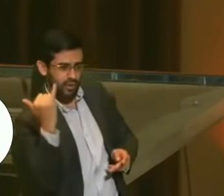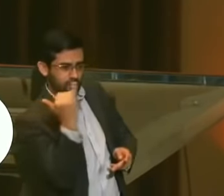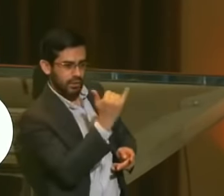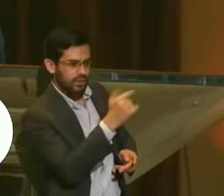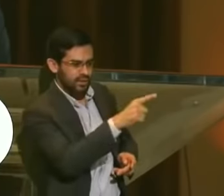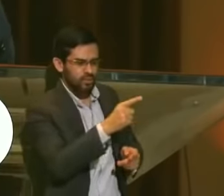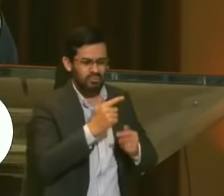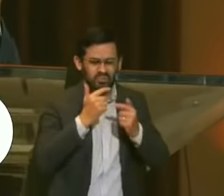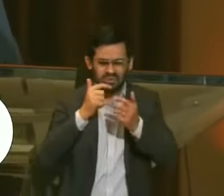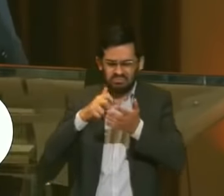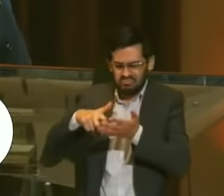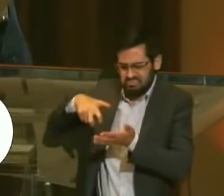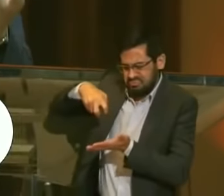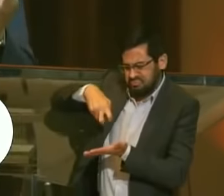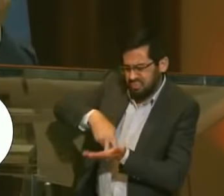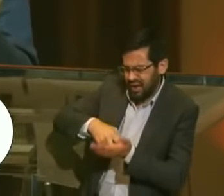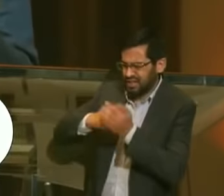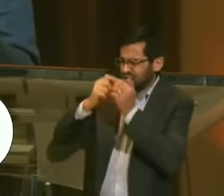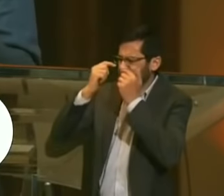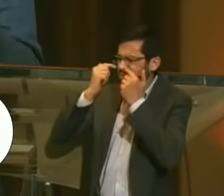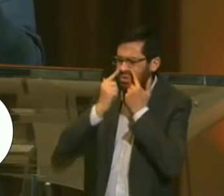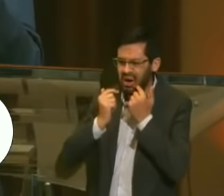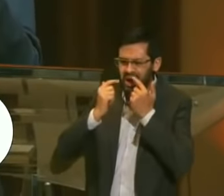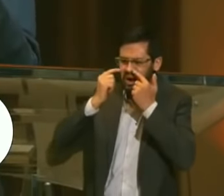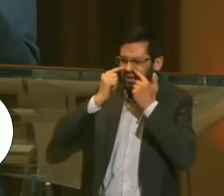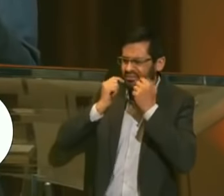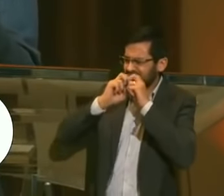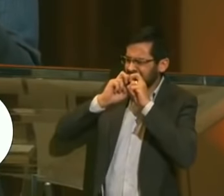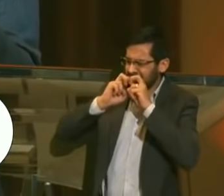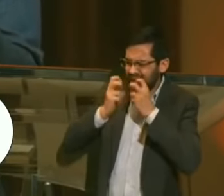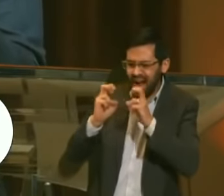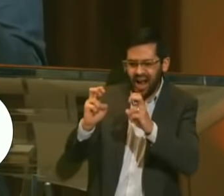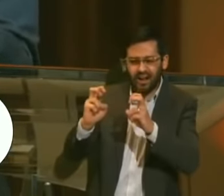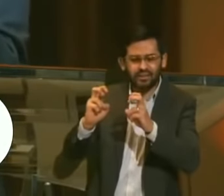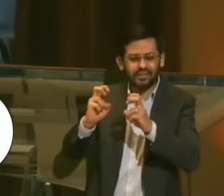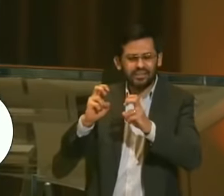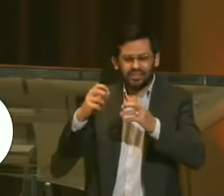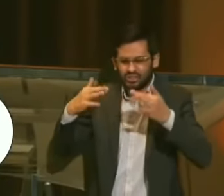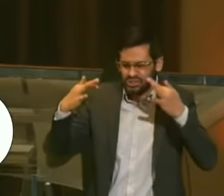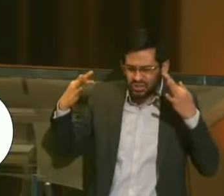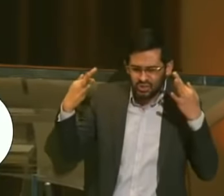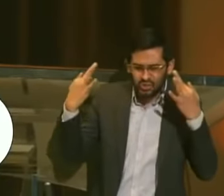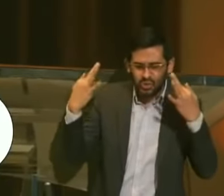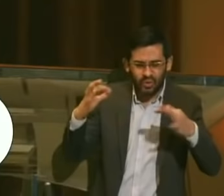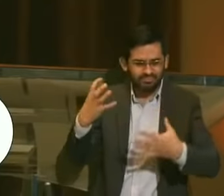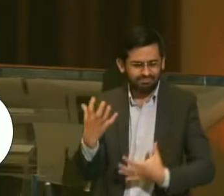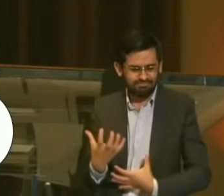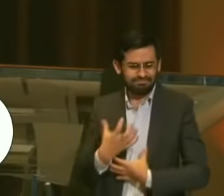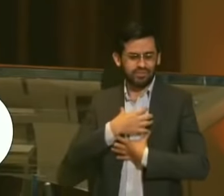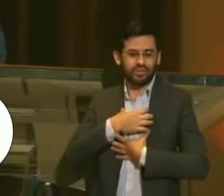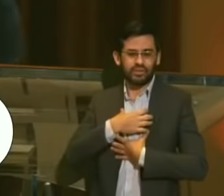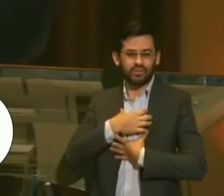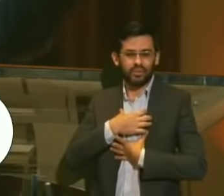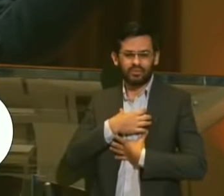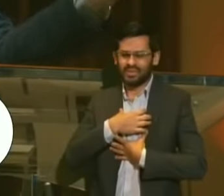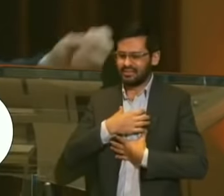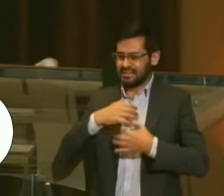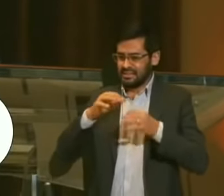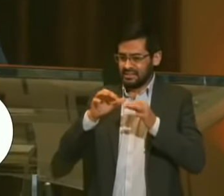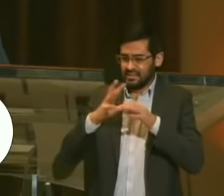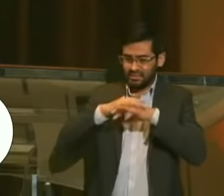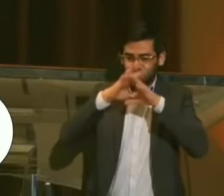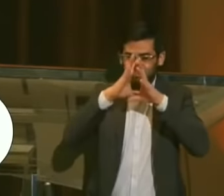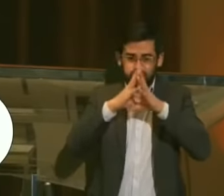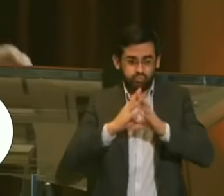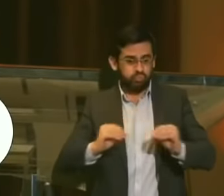aquele homem caiu de joelho, chorando, gritando de dor que estava sendo retirada da